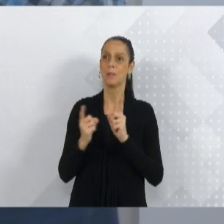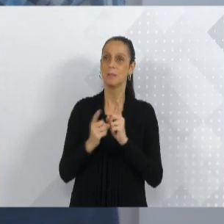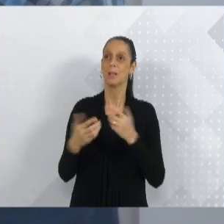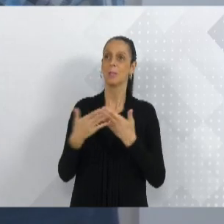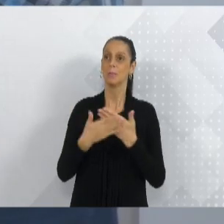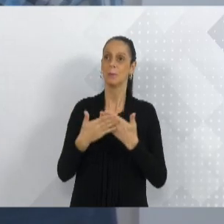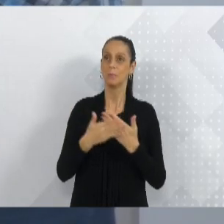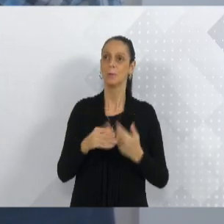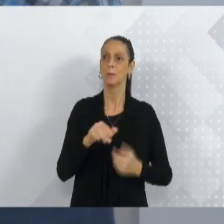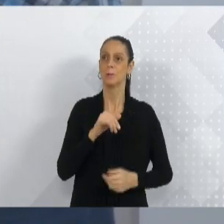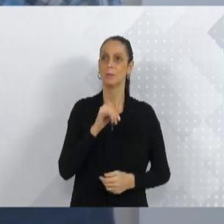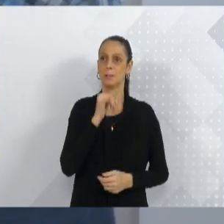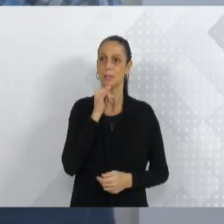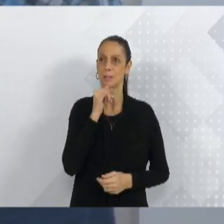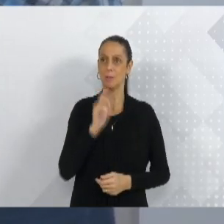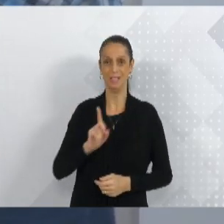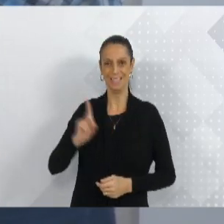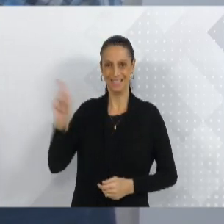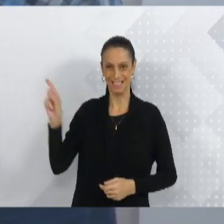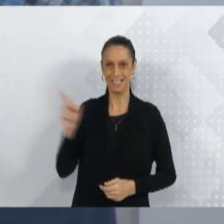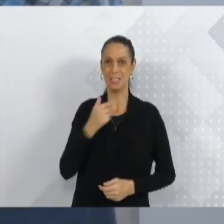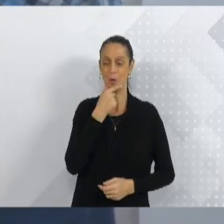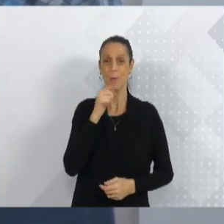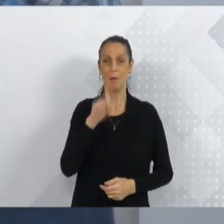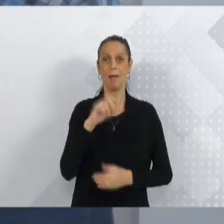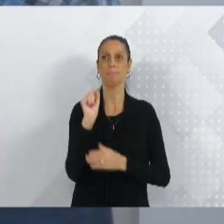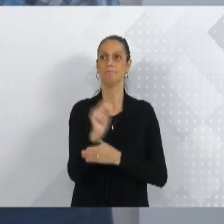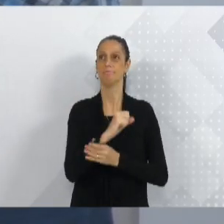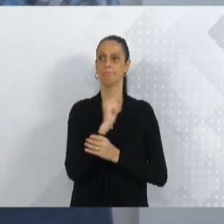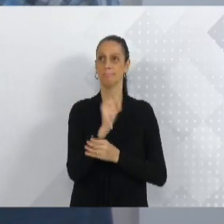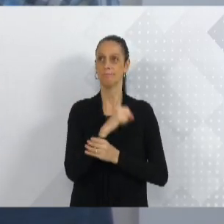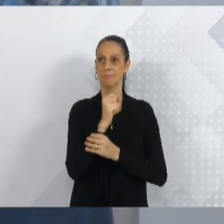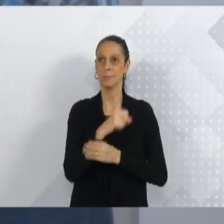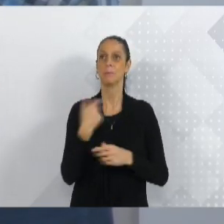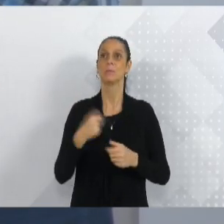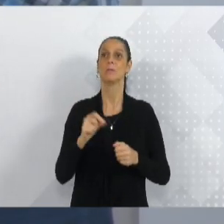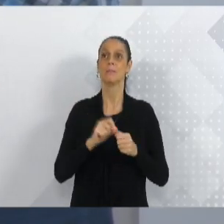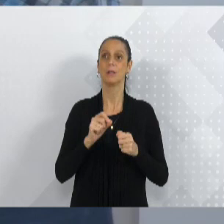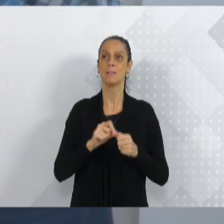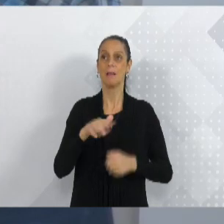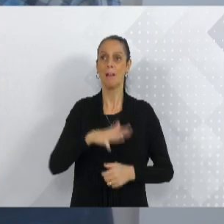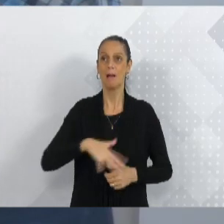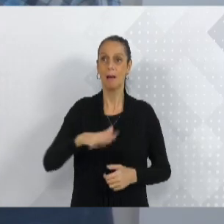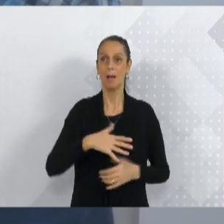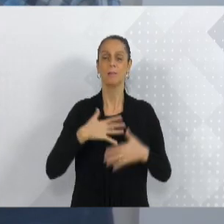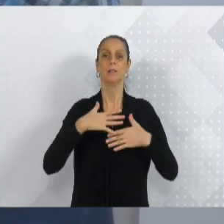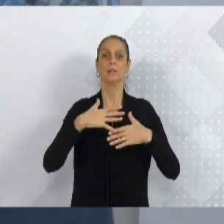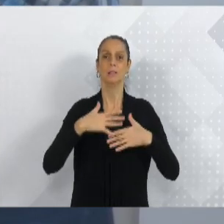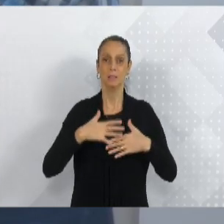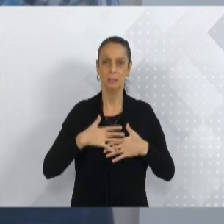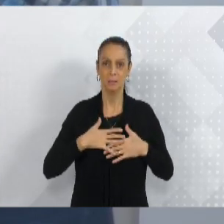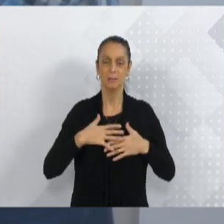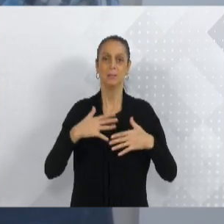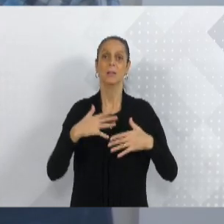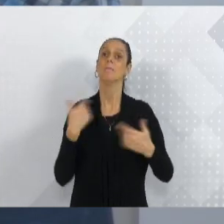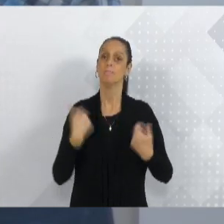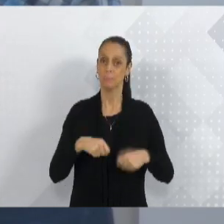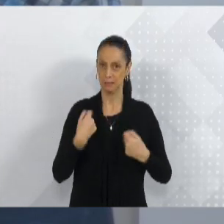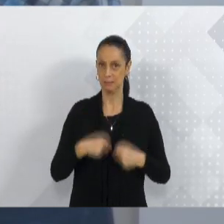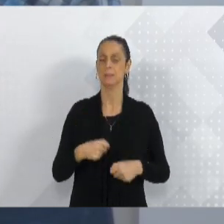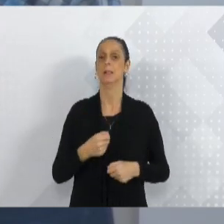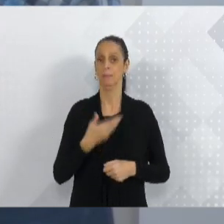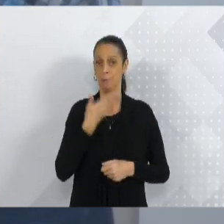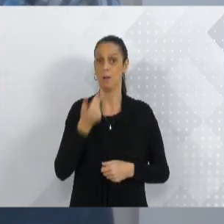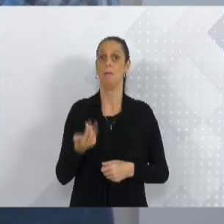Marcos Vinícius, ele é nosso físio. Então, a gente tinha que reabilitar a parte cardiorrespiratória desse